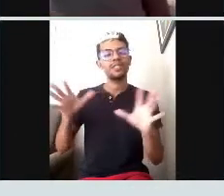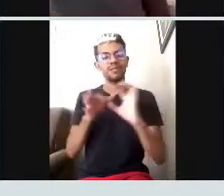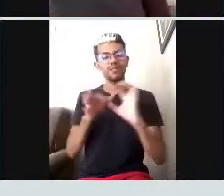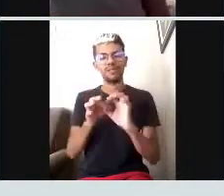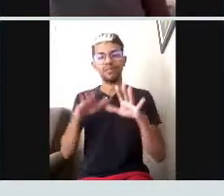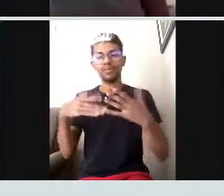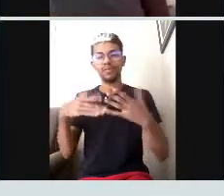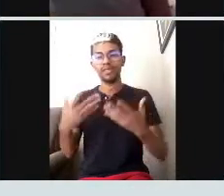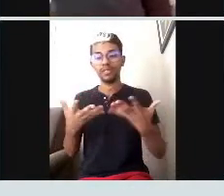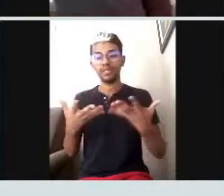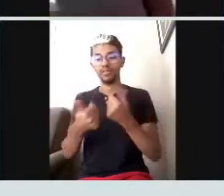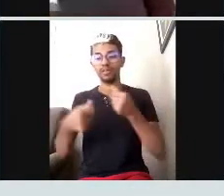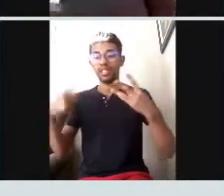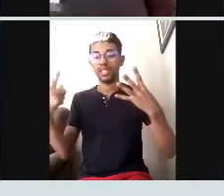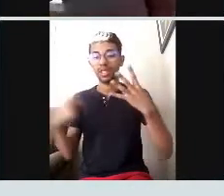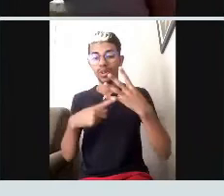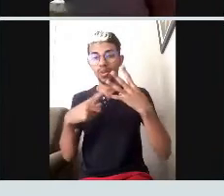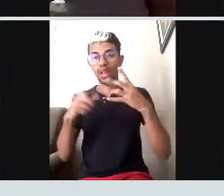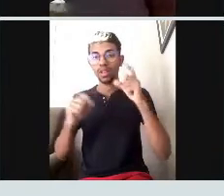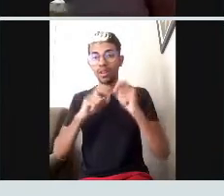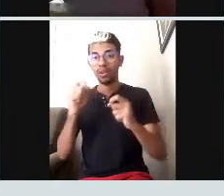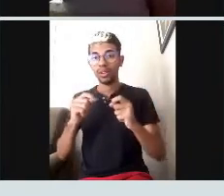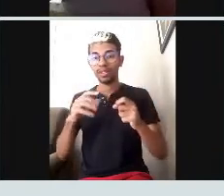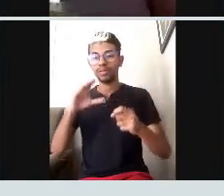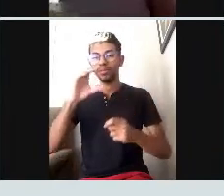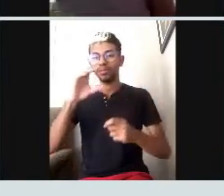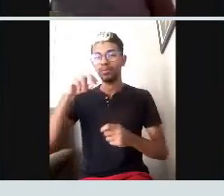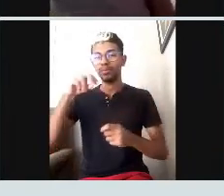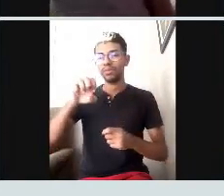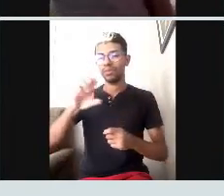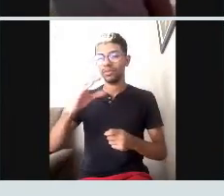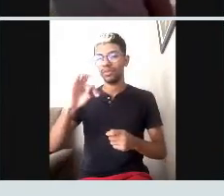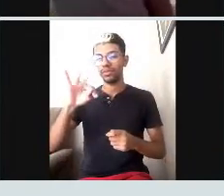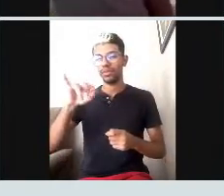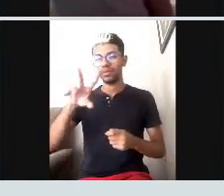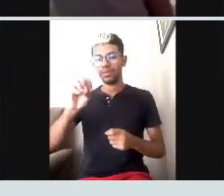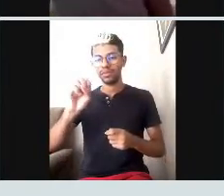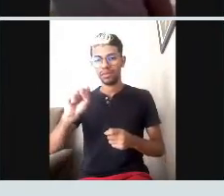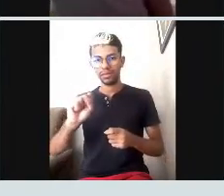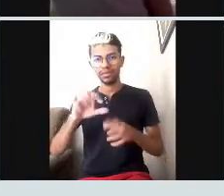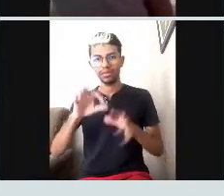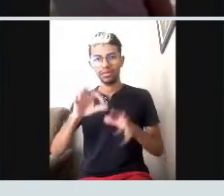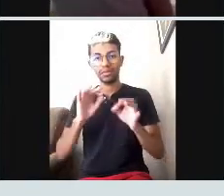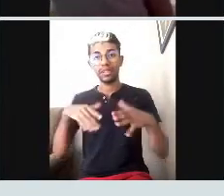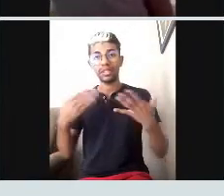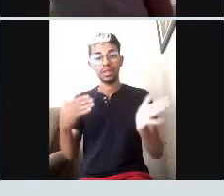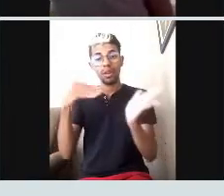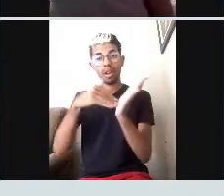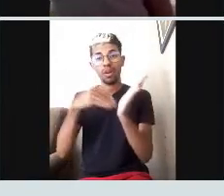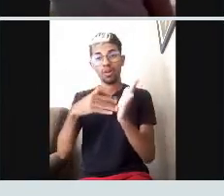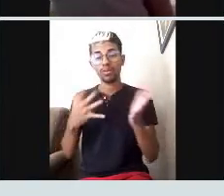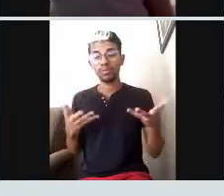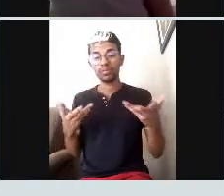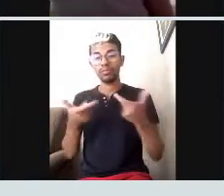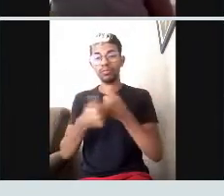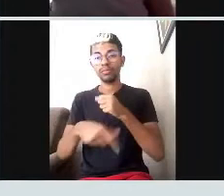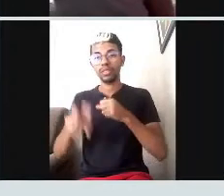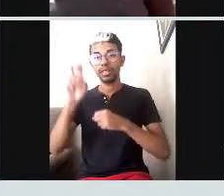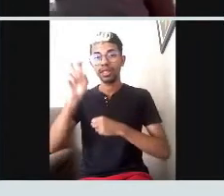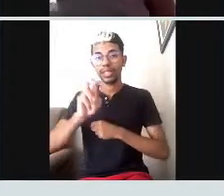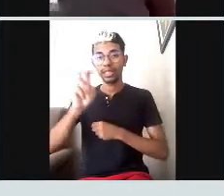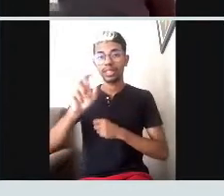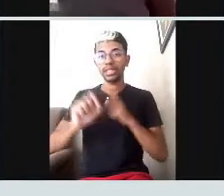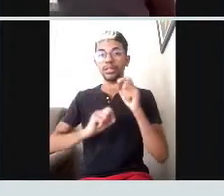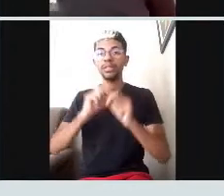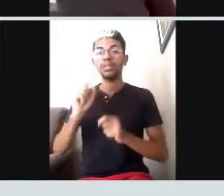4, conectivos. E a competência 5 é elaborar proposta de intervenção